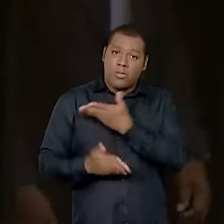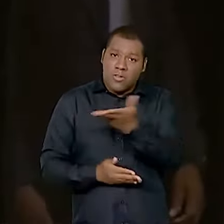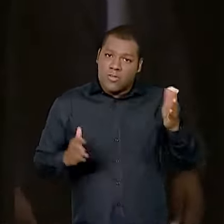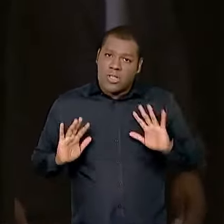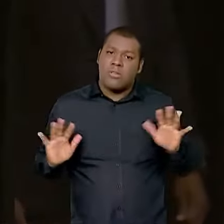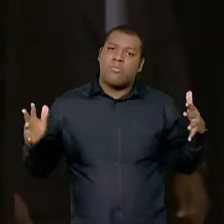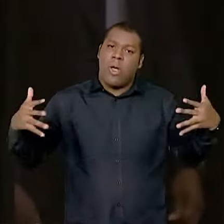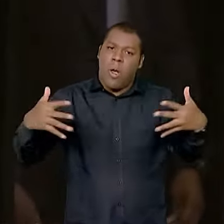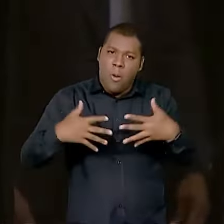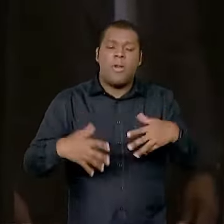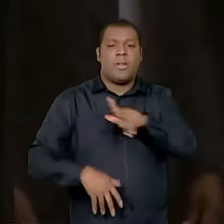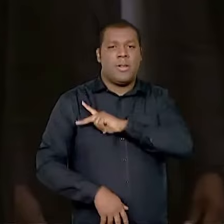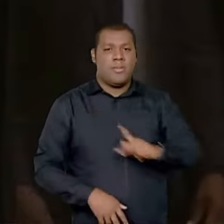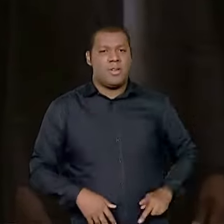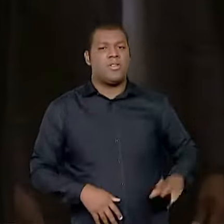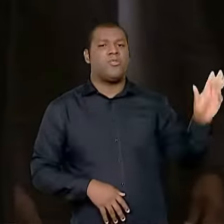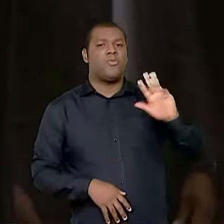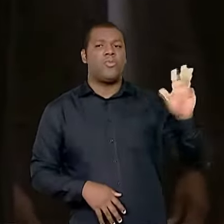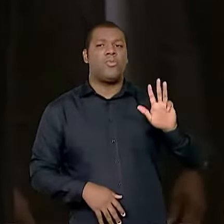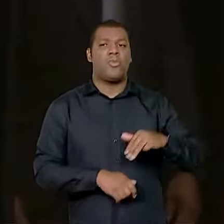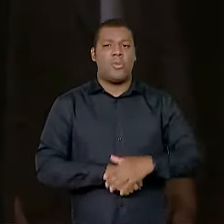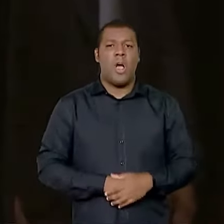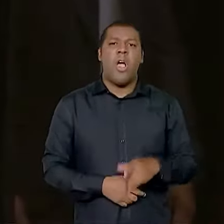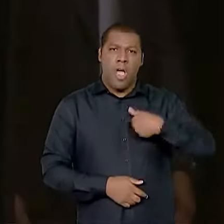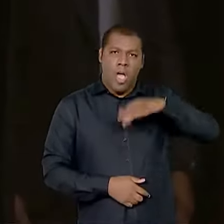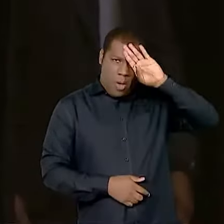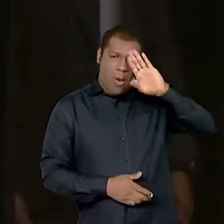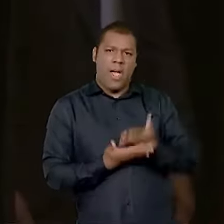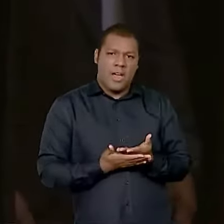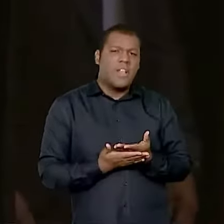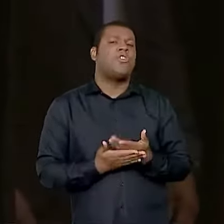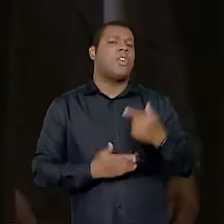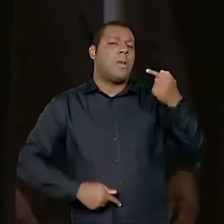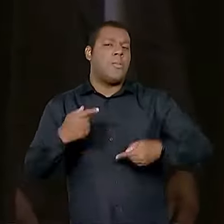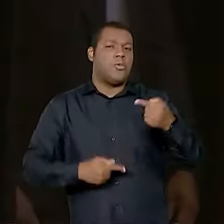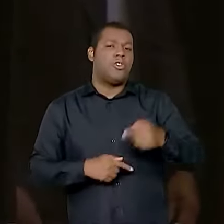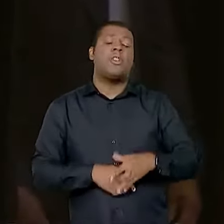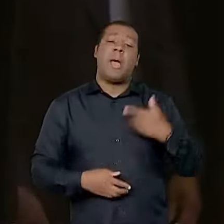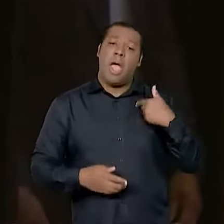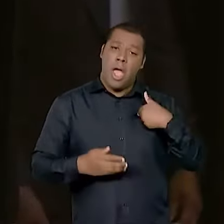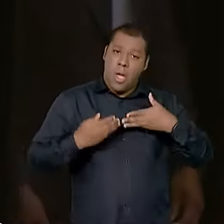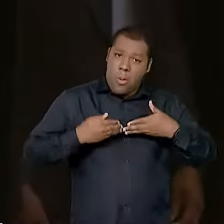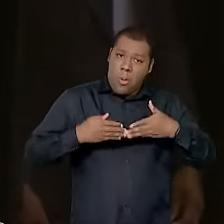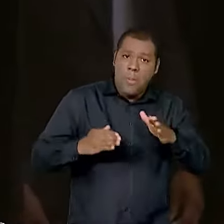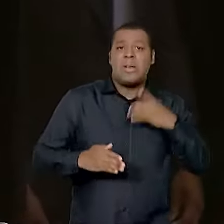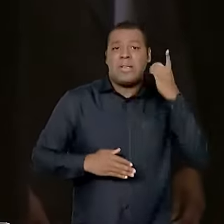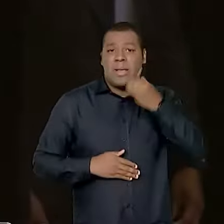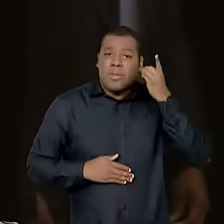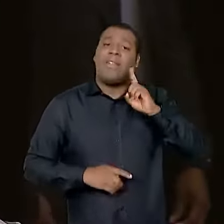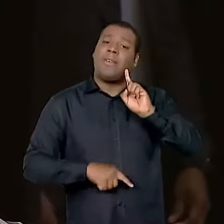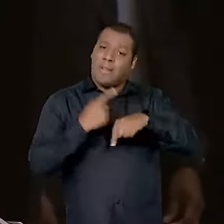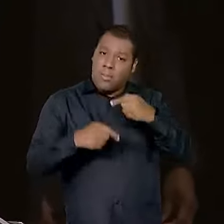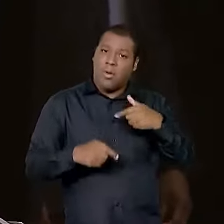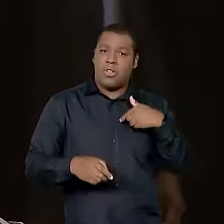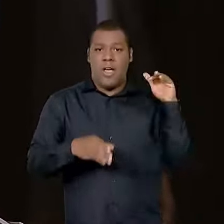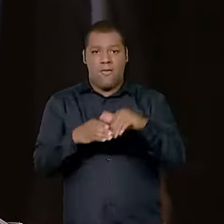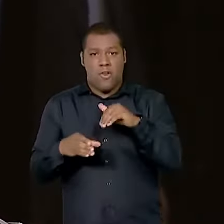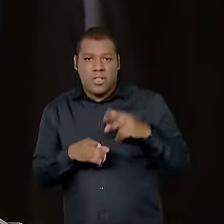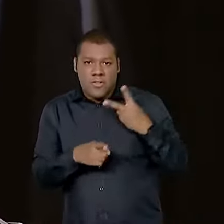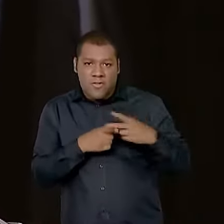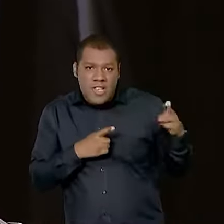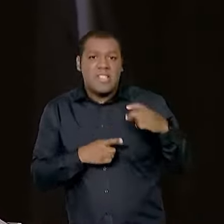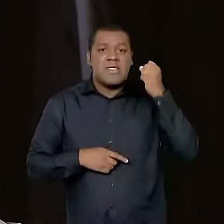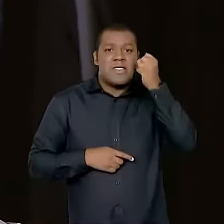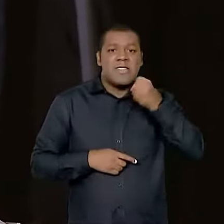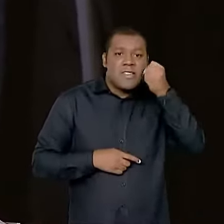dizer que eu tenho uma crença na política, desde quando eu entrei como deputado e depois como senador da República, que as coisas na política se